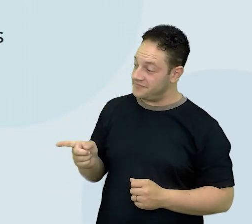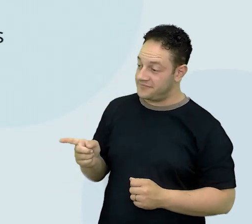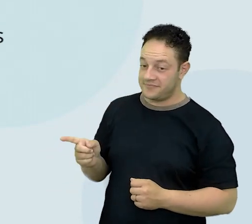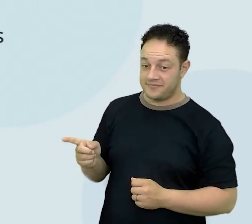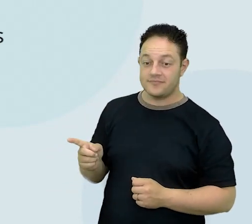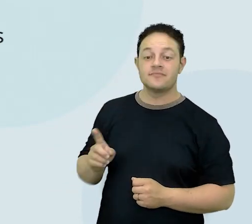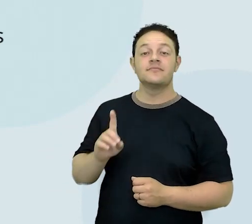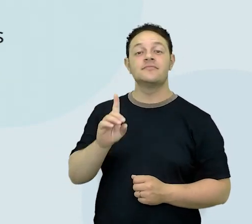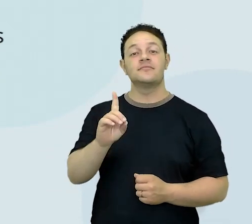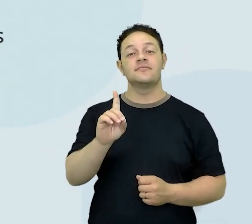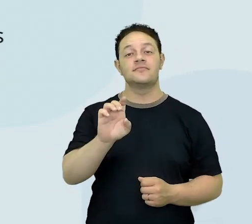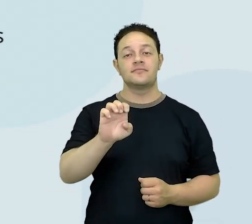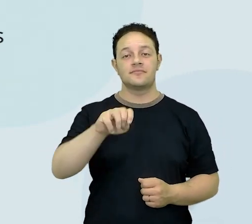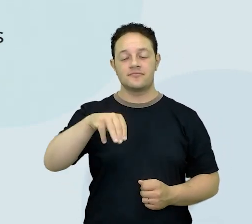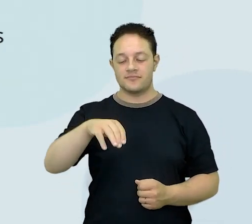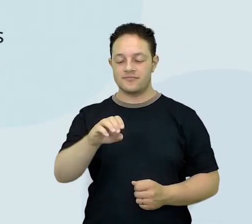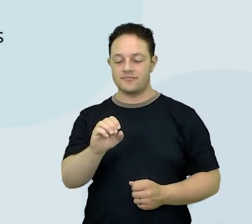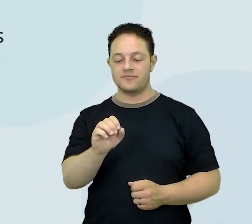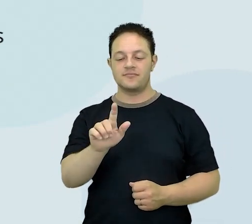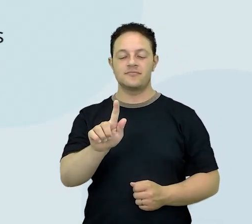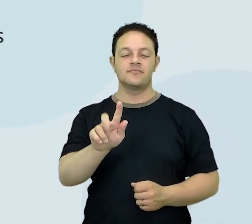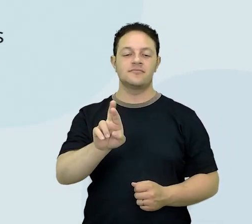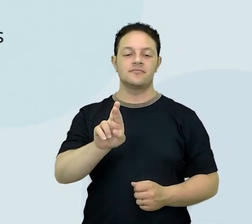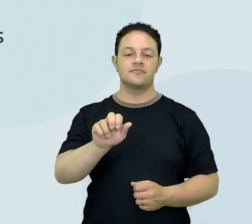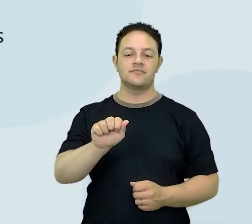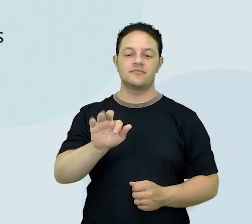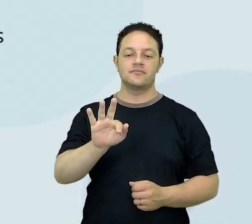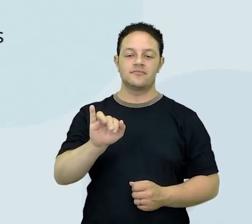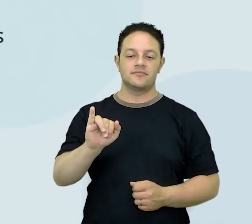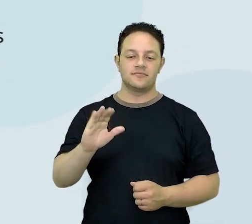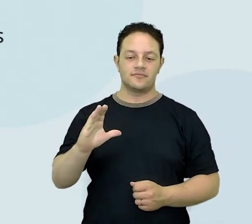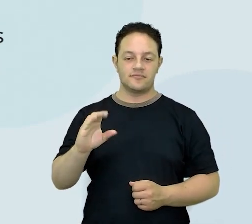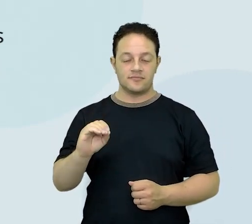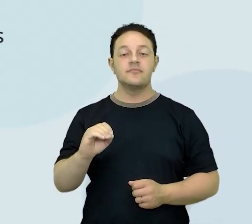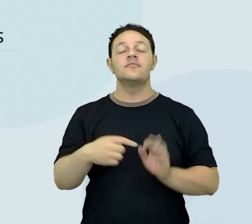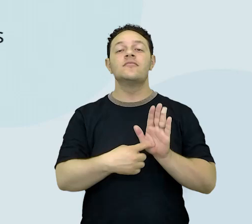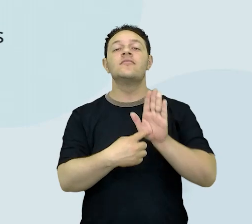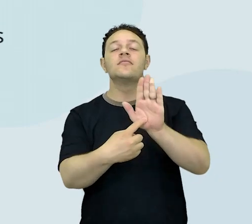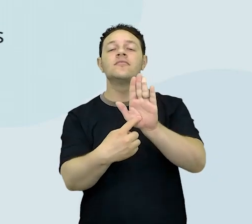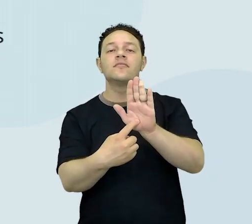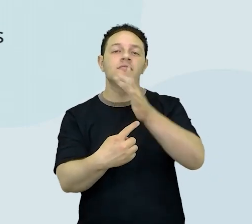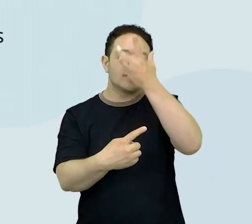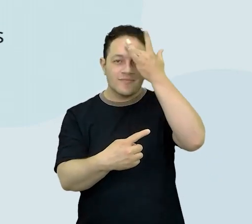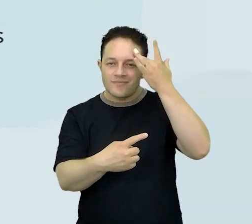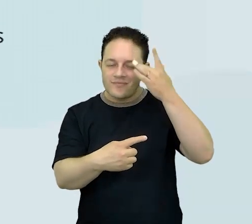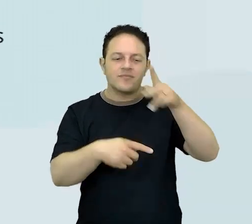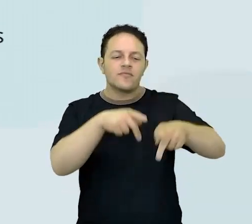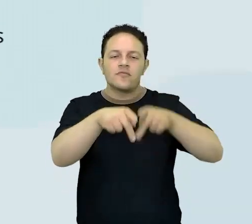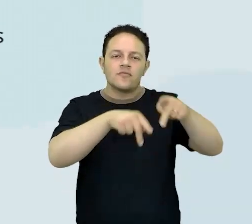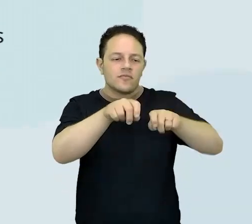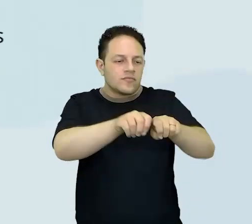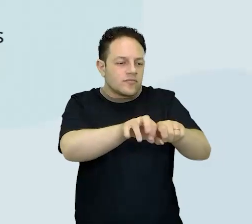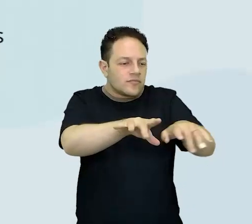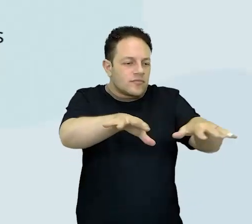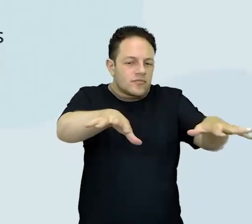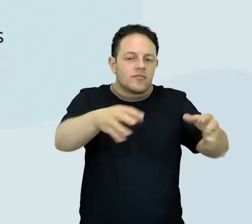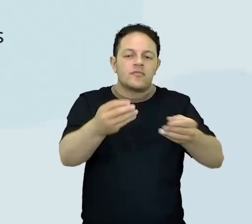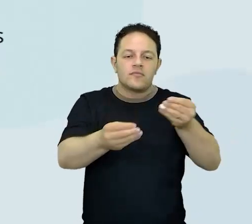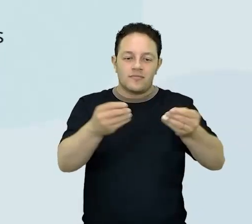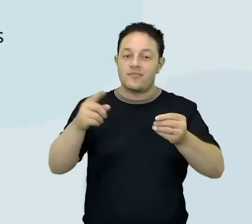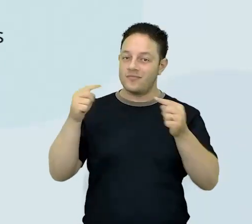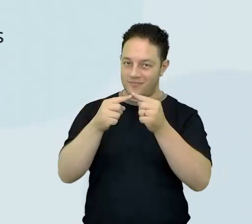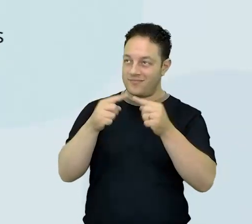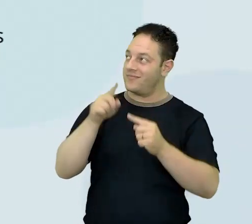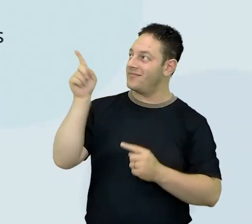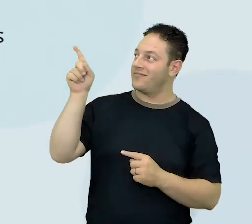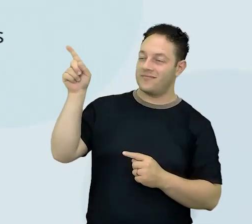mapa demográfico que apresenta a distribuição da população em determinadas regiões, que é o mapa que está aparecendo